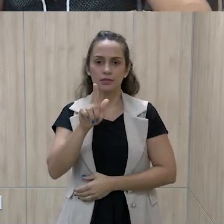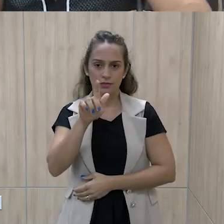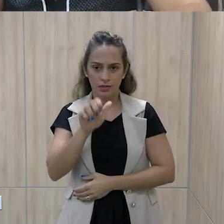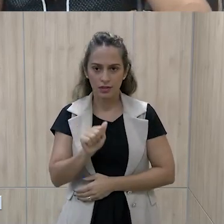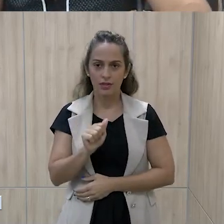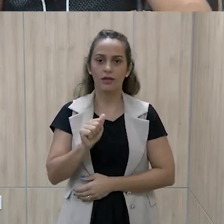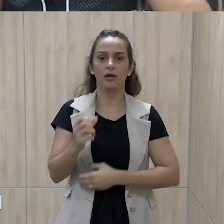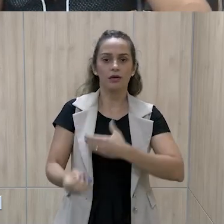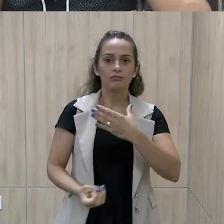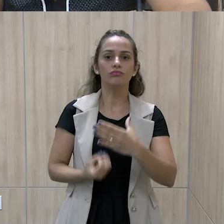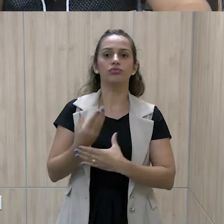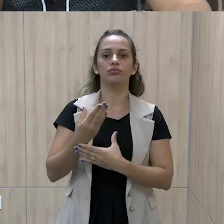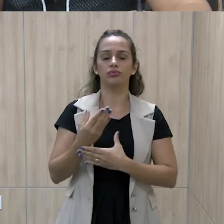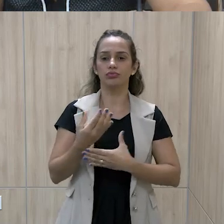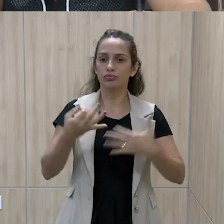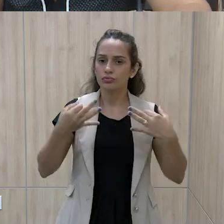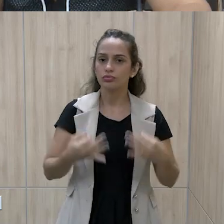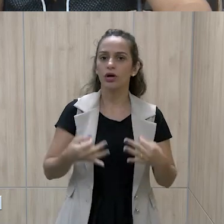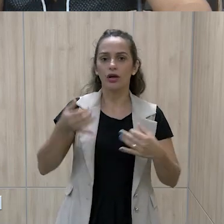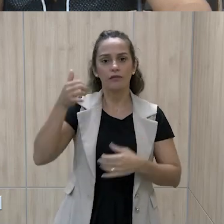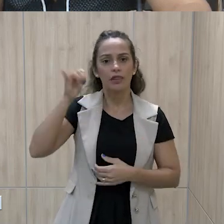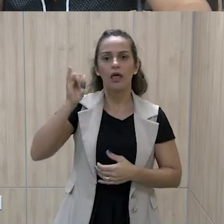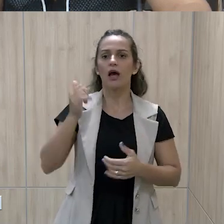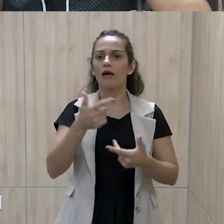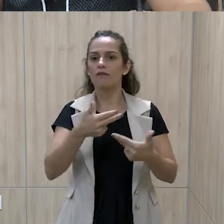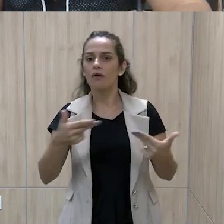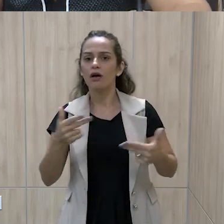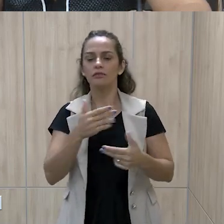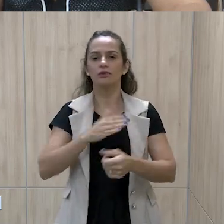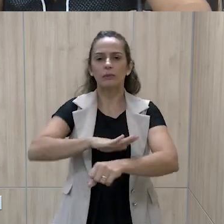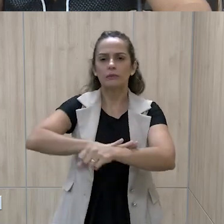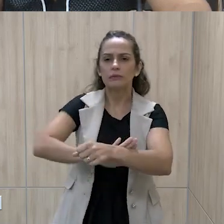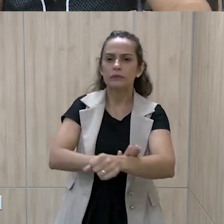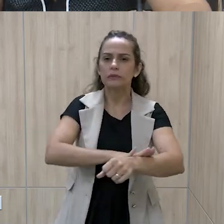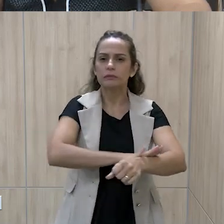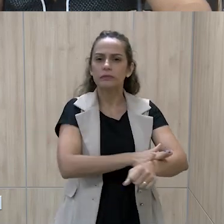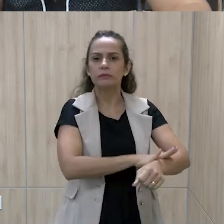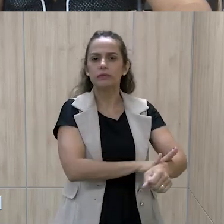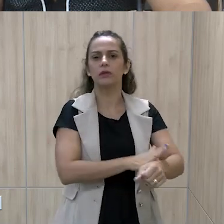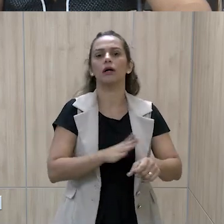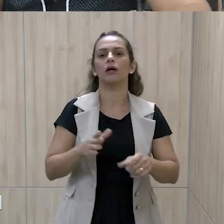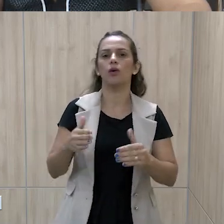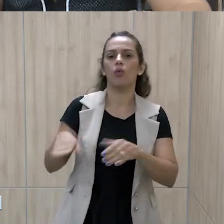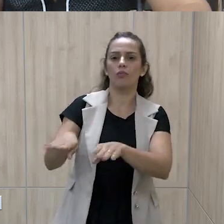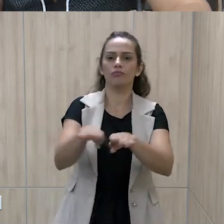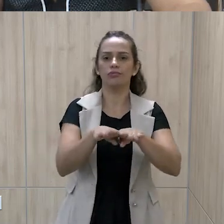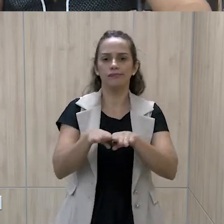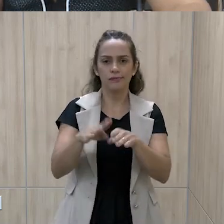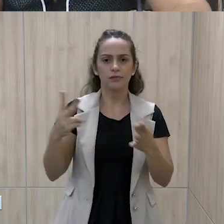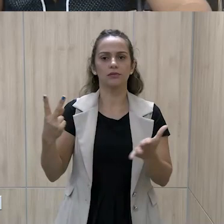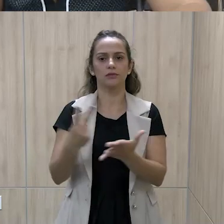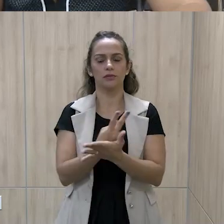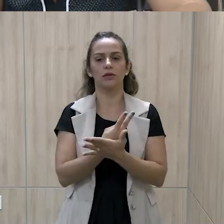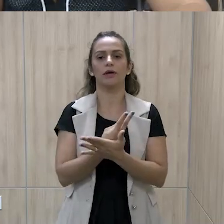autoria deputada Rosângela Donadon institui medidas de prevenção e combate ao racismo e discriminação racial promovendo a igualdade racial